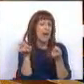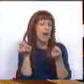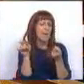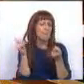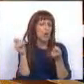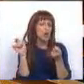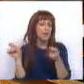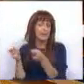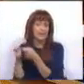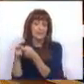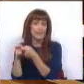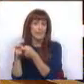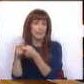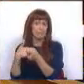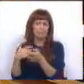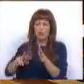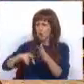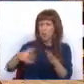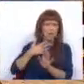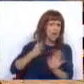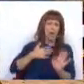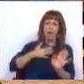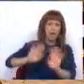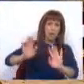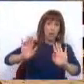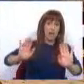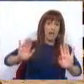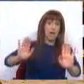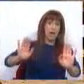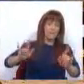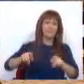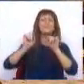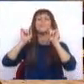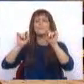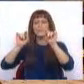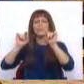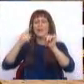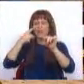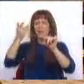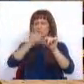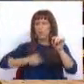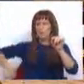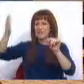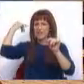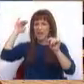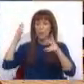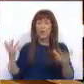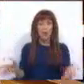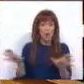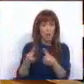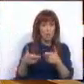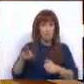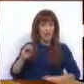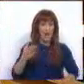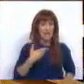do Bloco de Esquerda, que não quer reforma absolutamente nenhuma. Foi isso que aqui se viu no passado. E a bancada do